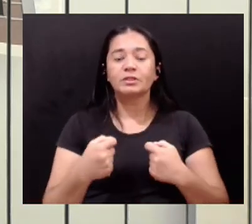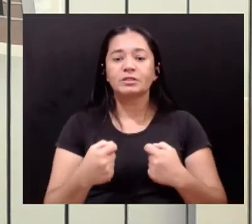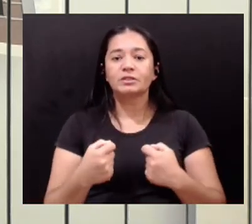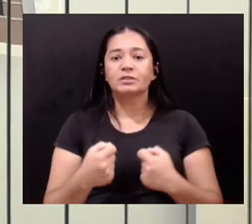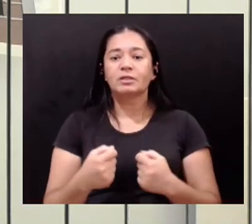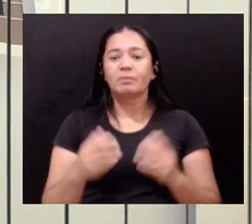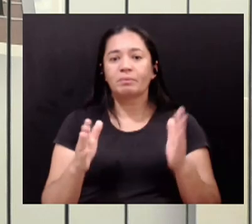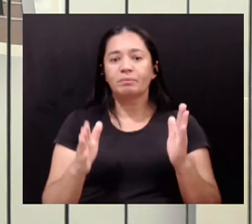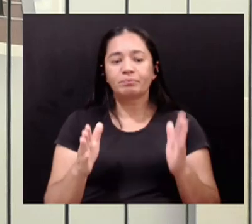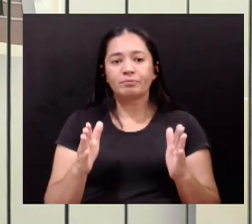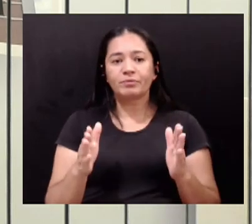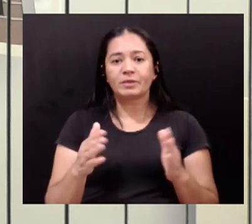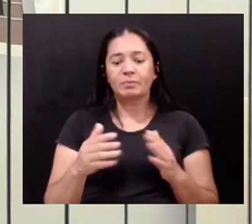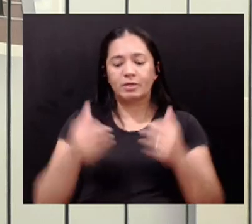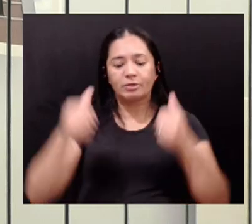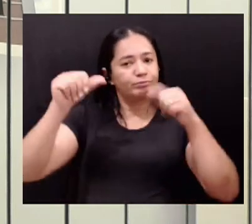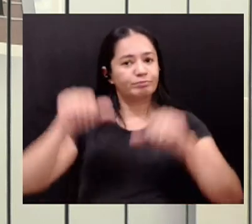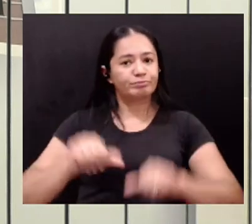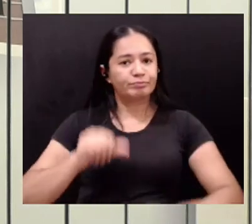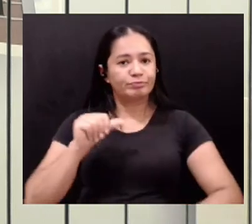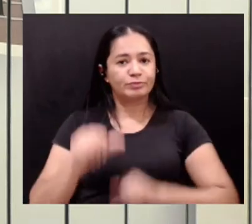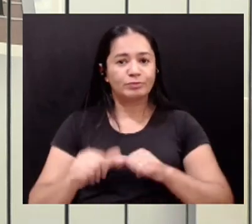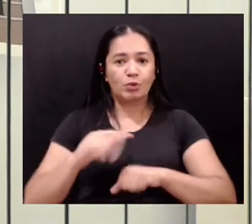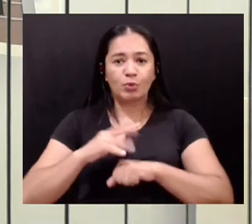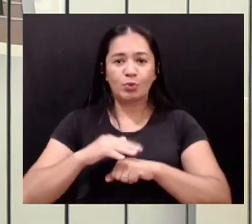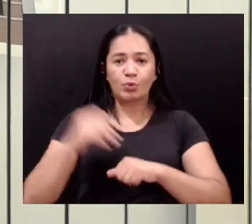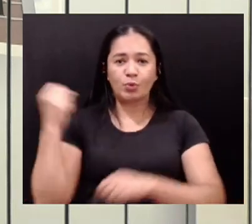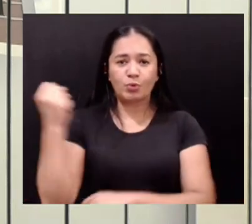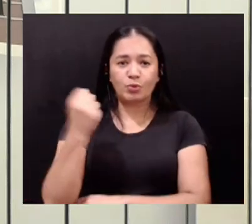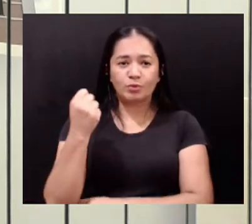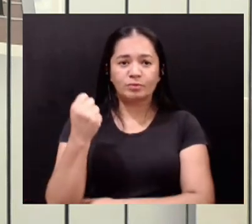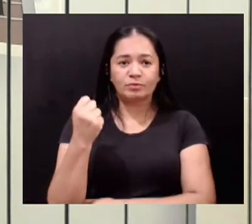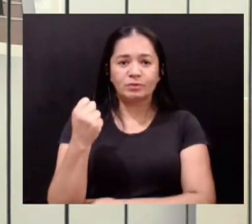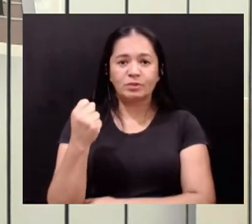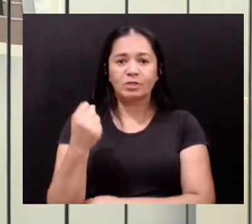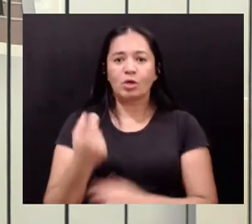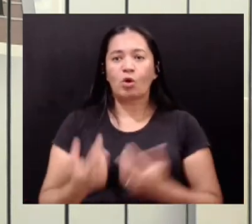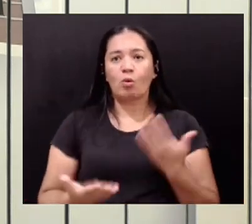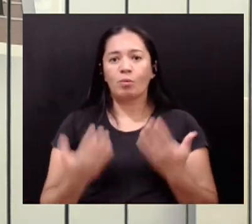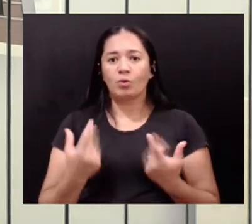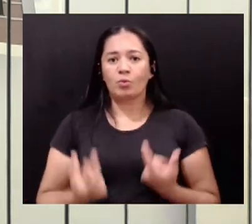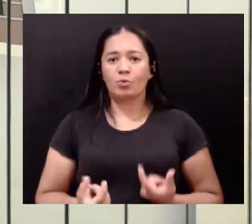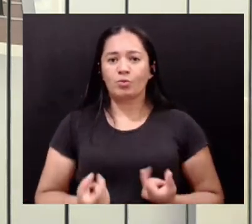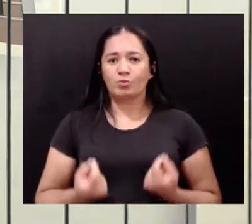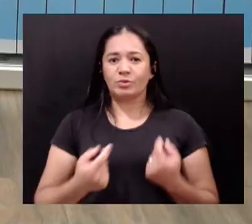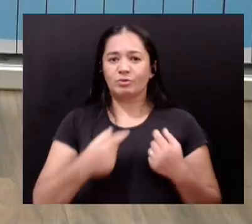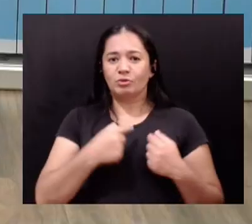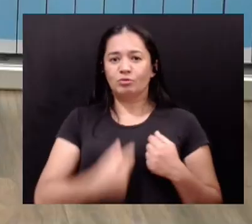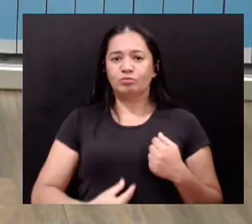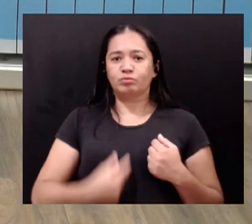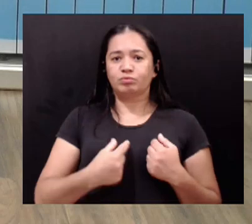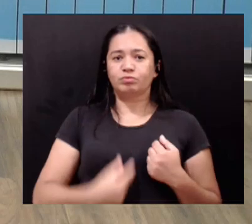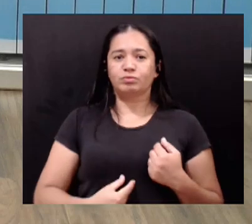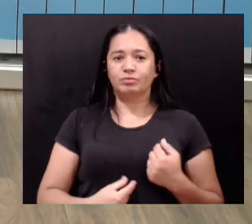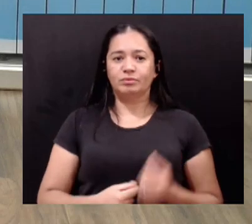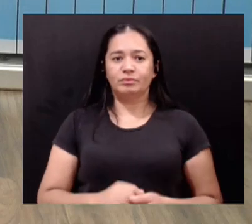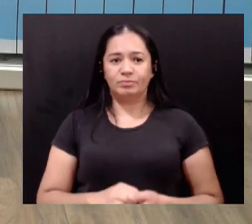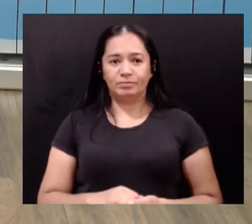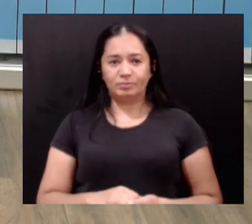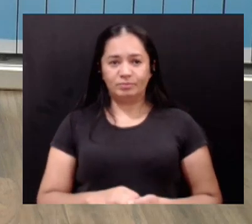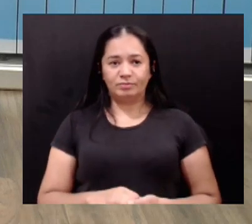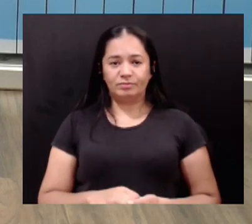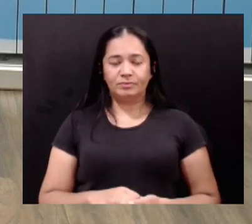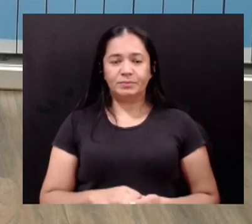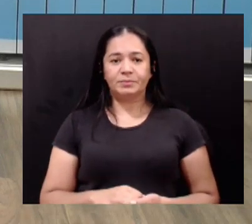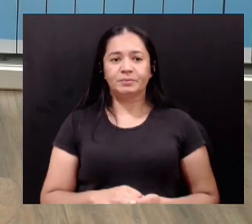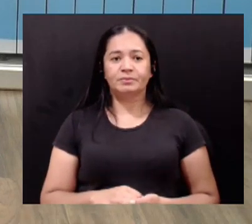se transforme em uma doença mais grave, como um câncer no estômago ou no intestino delgado. É o Saúde